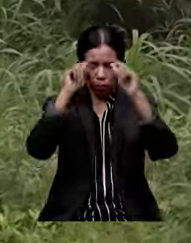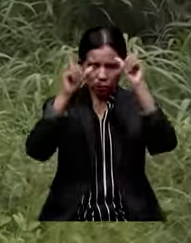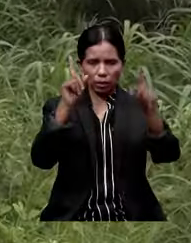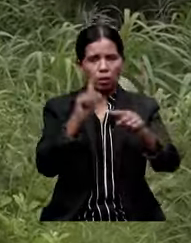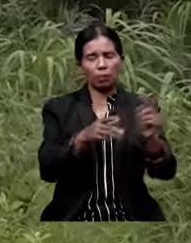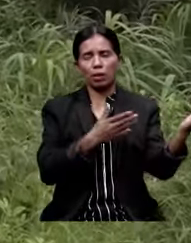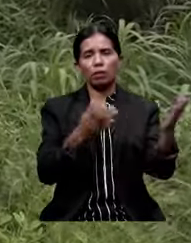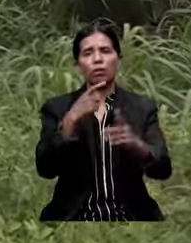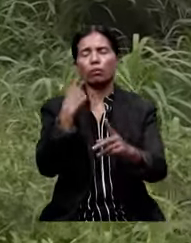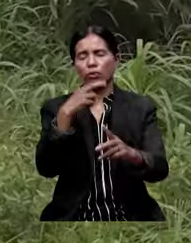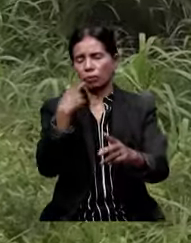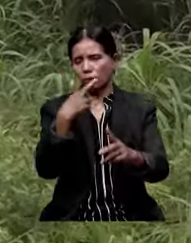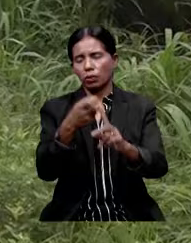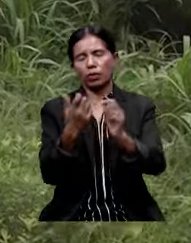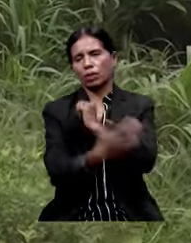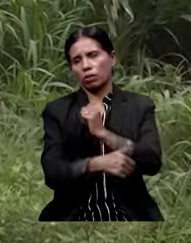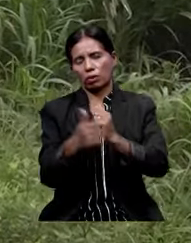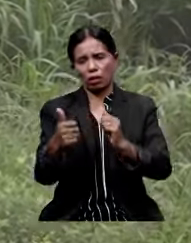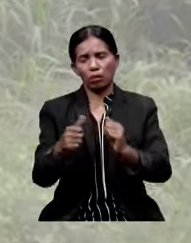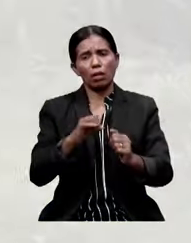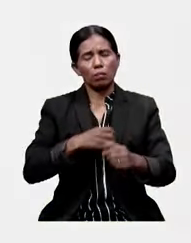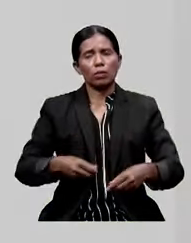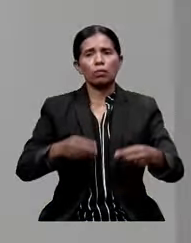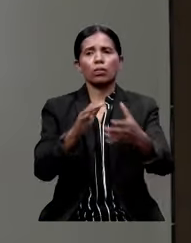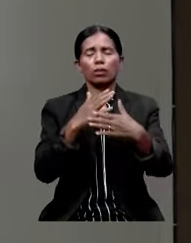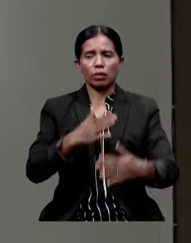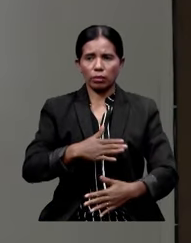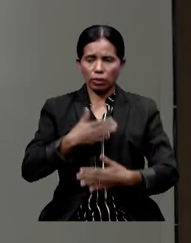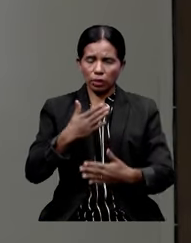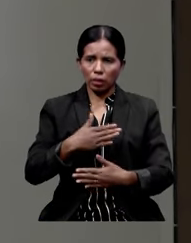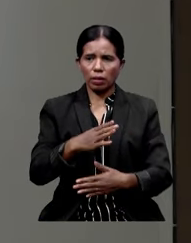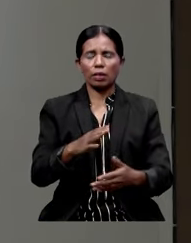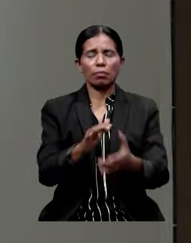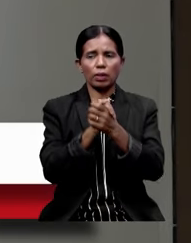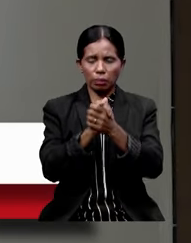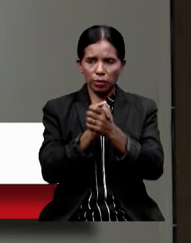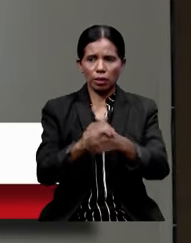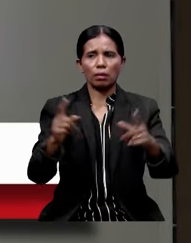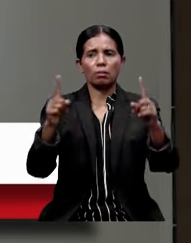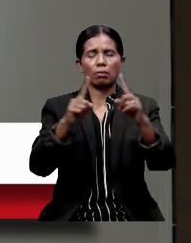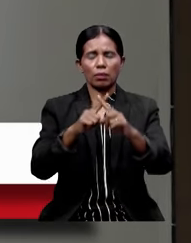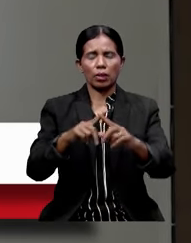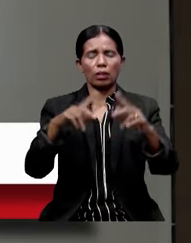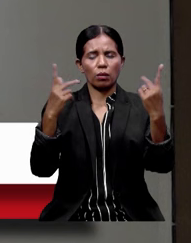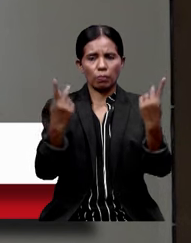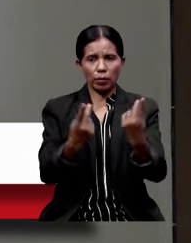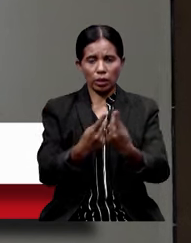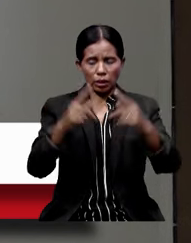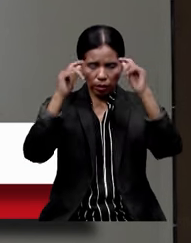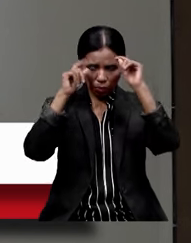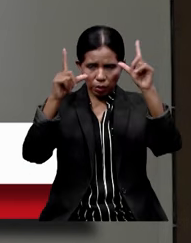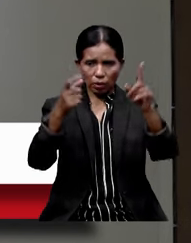importação. Vamos a tu forra na apreciação. Ba iha empresário Timor Oang Liu